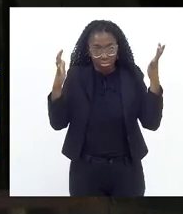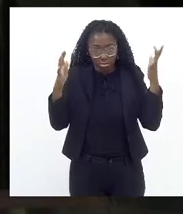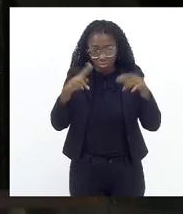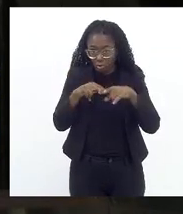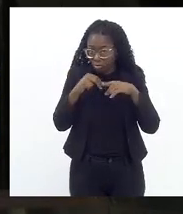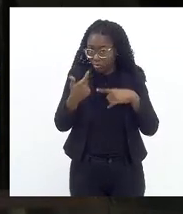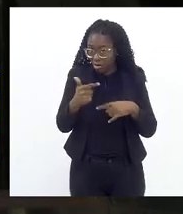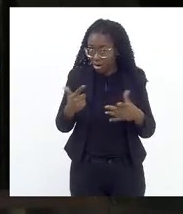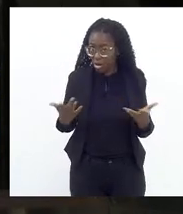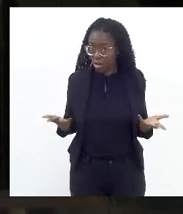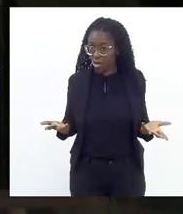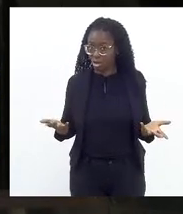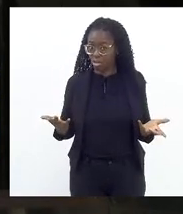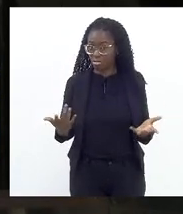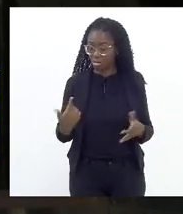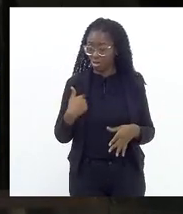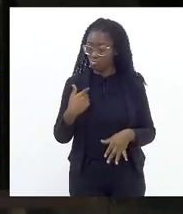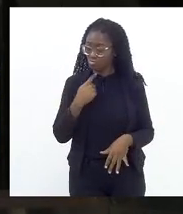Eu me pergunto,